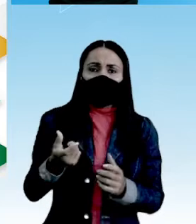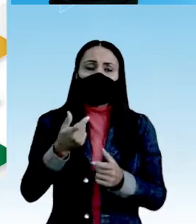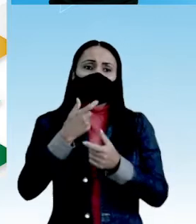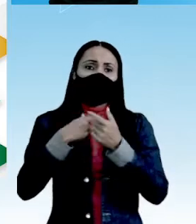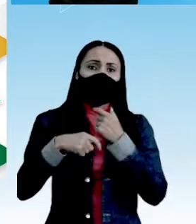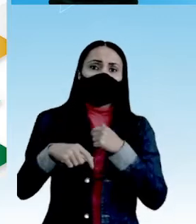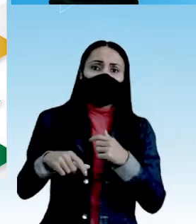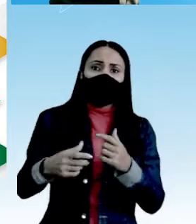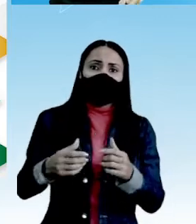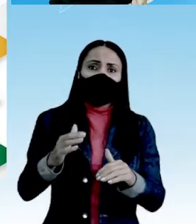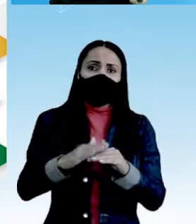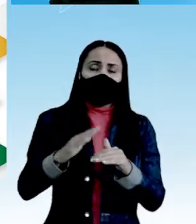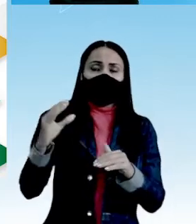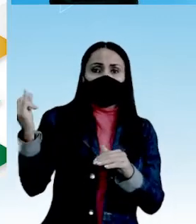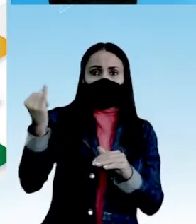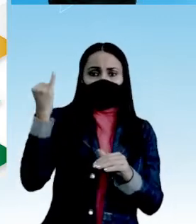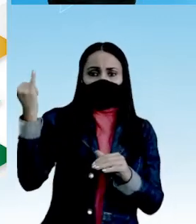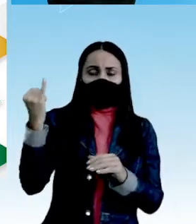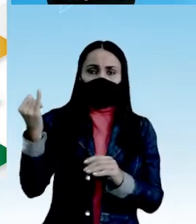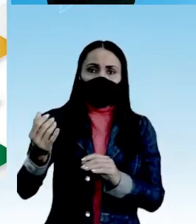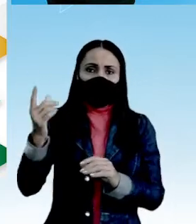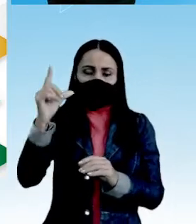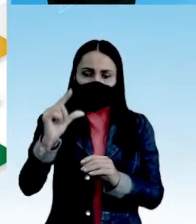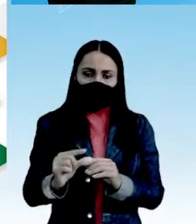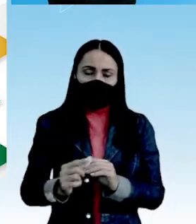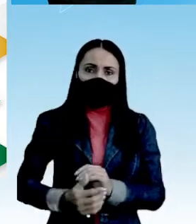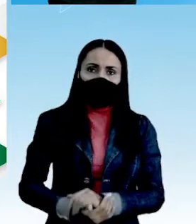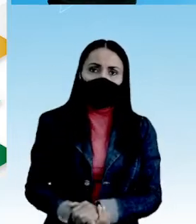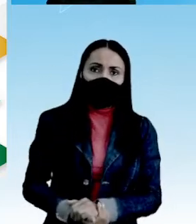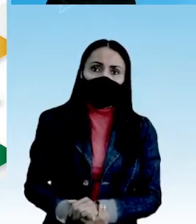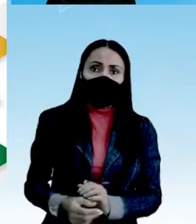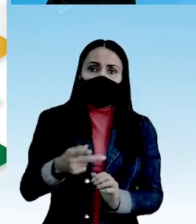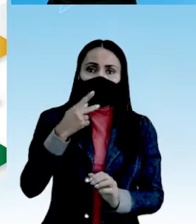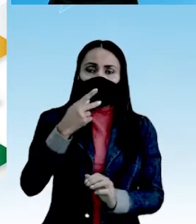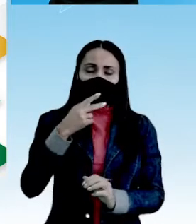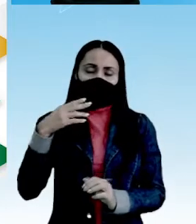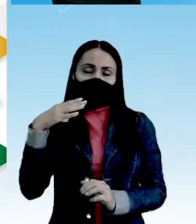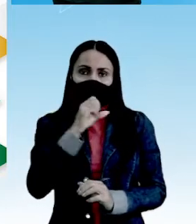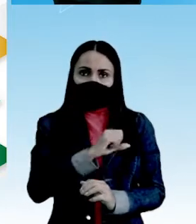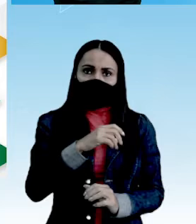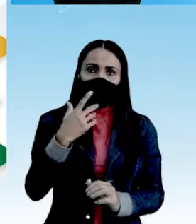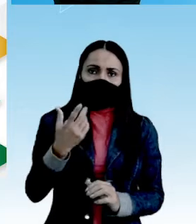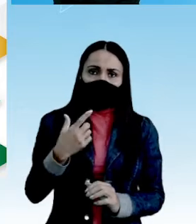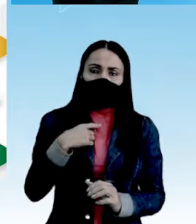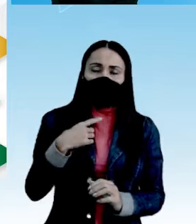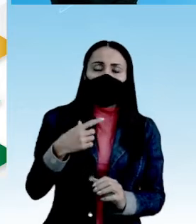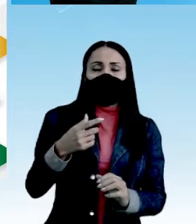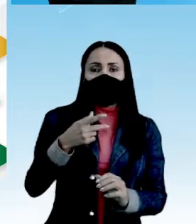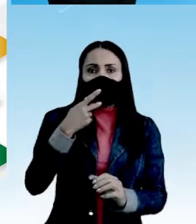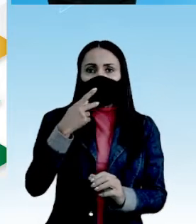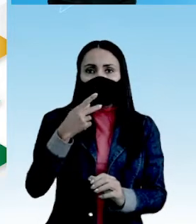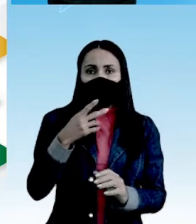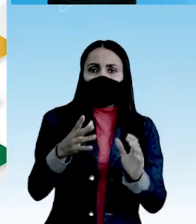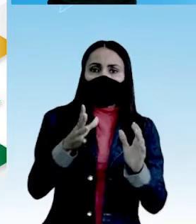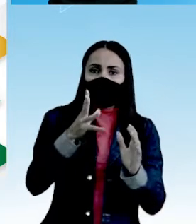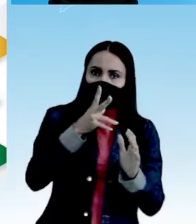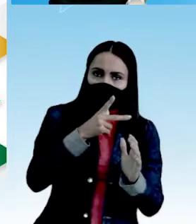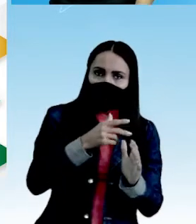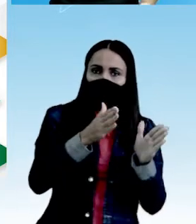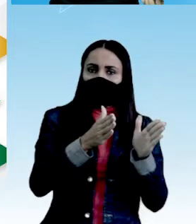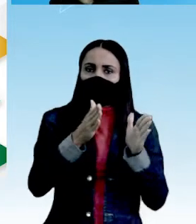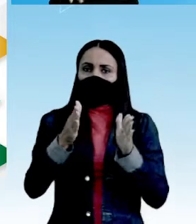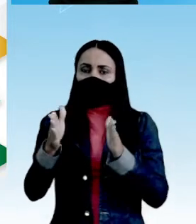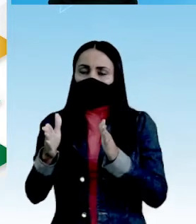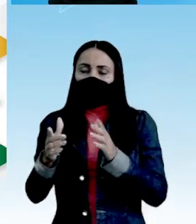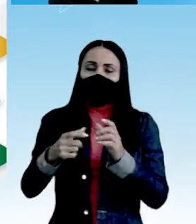pessoas que falam mais alto, outras que falam mais baixo, pessoas que falam rápido, outras mais pausadas. Então, até na nossa voz, no dia a